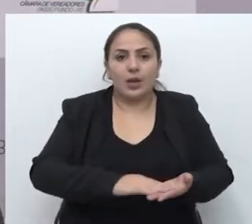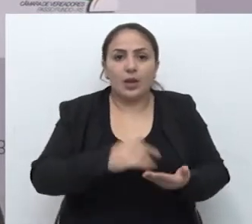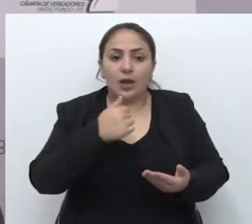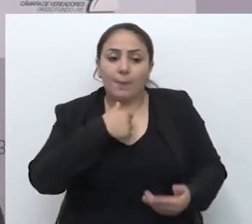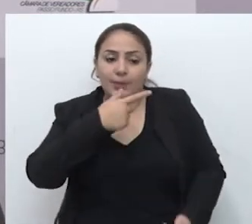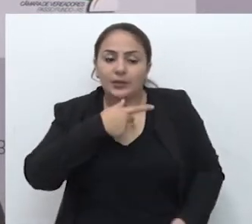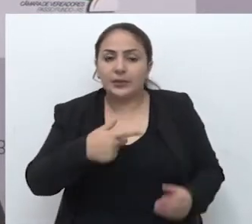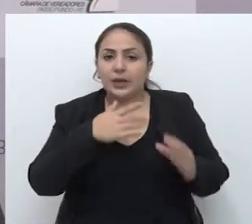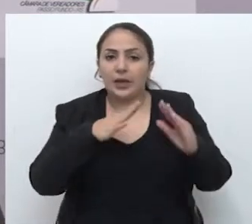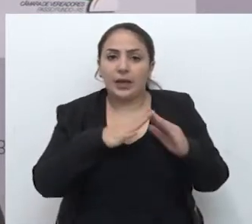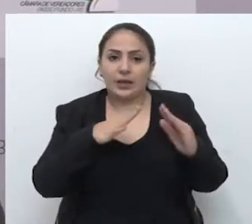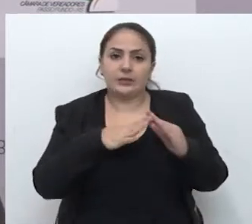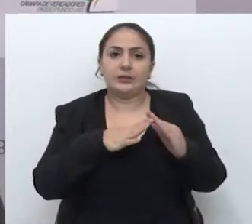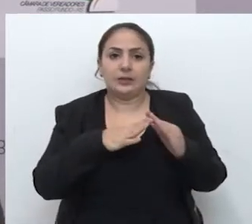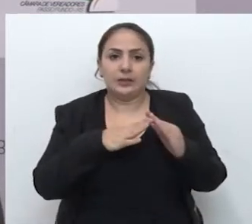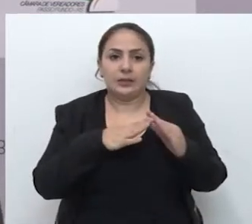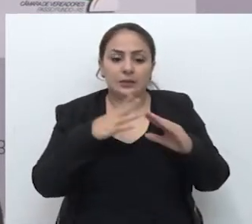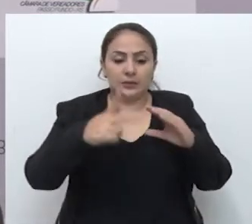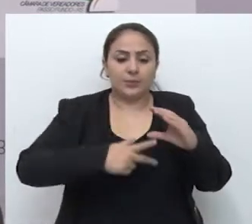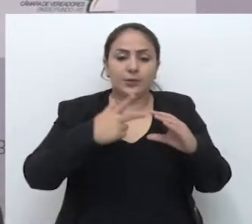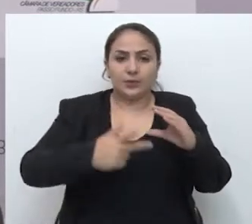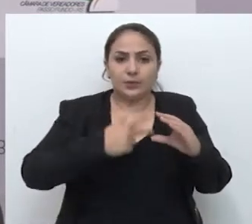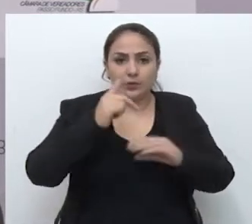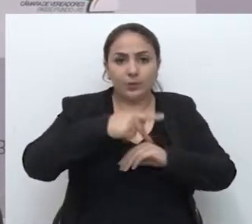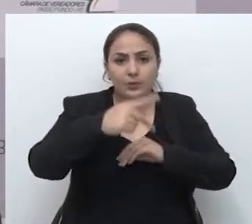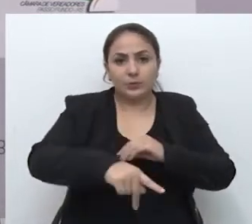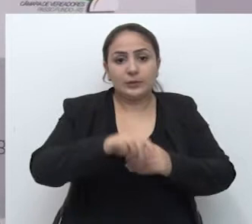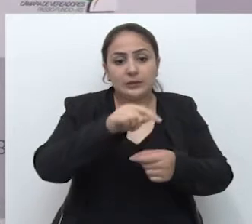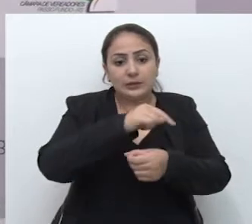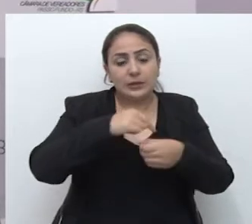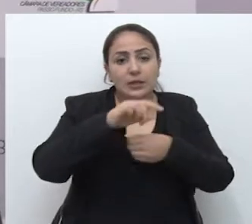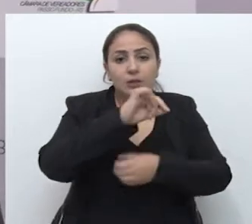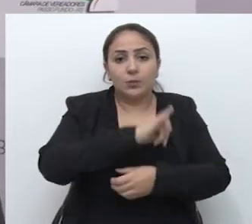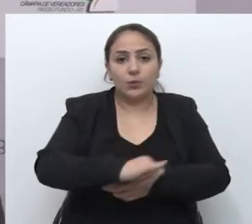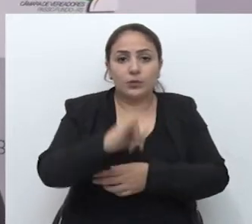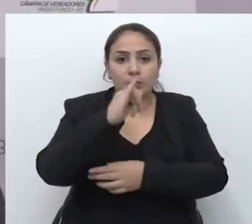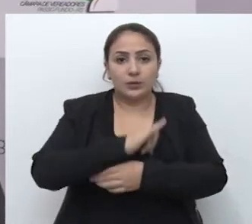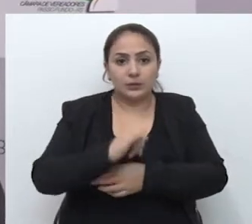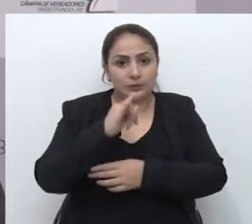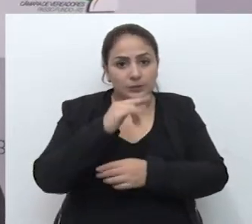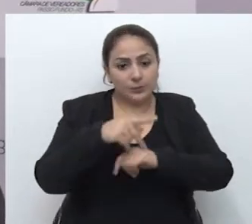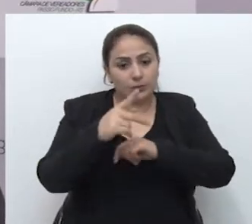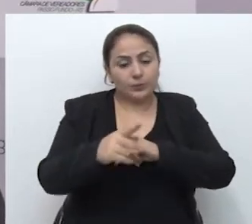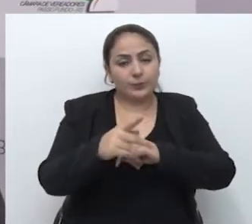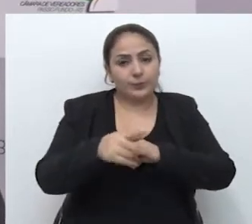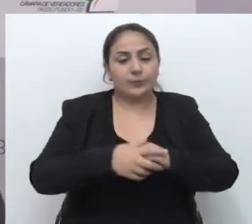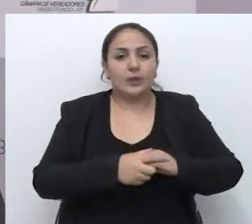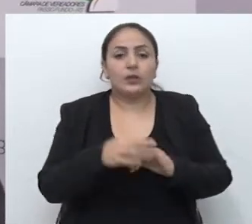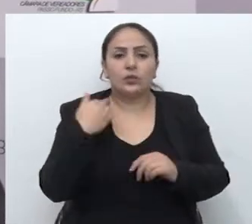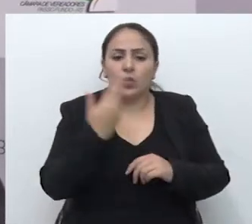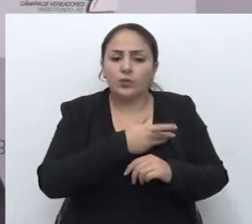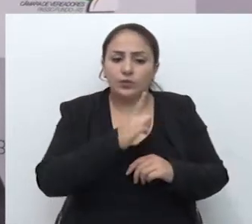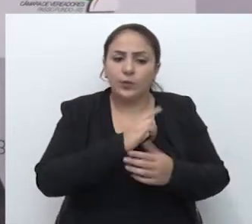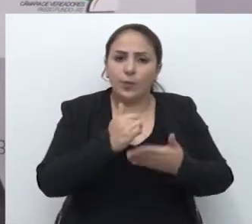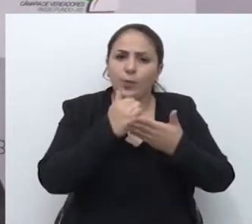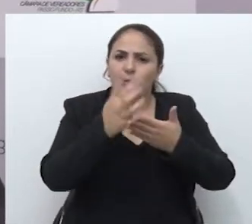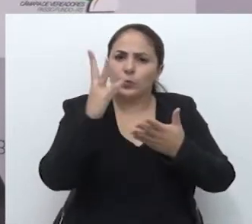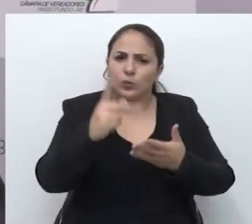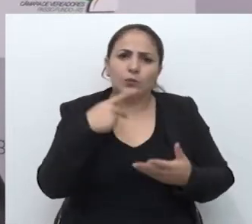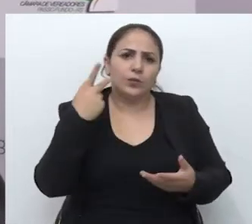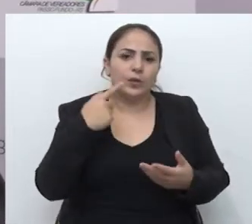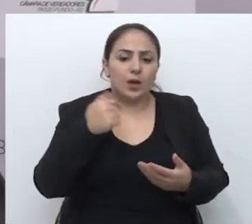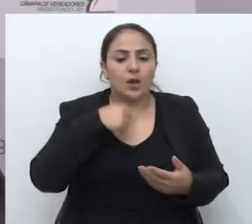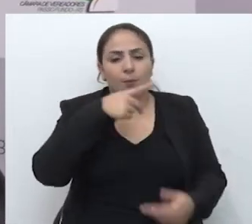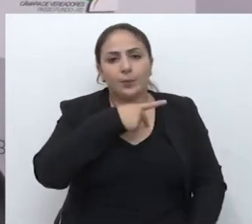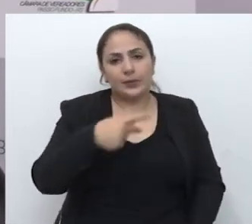Fundo, uma cidade polo da região aí, que é muito importante. E graças a Deus chegou com o apoio de todos os vereadores